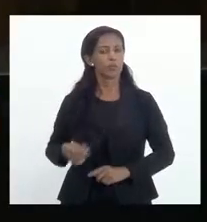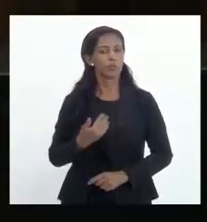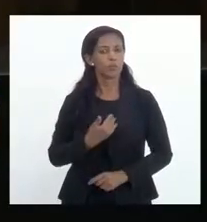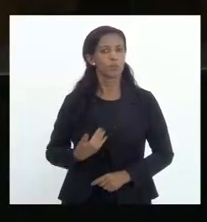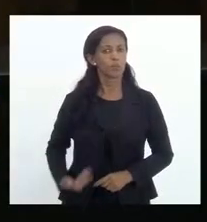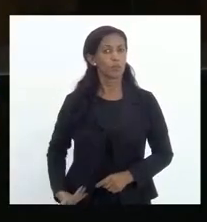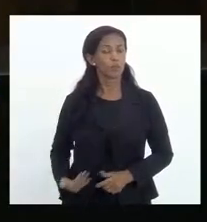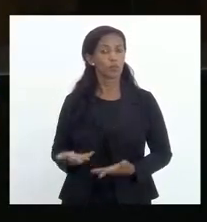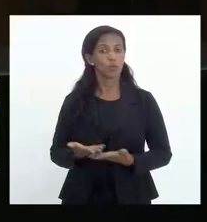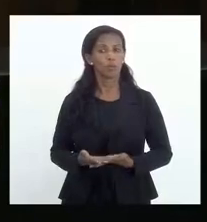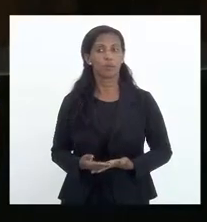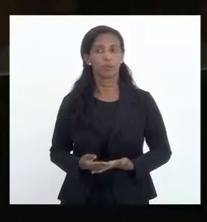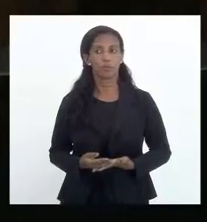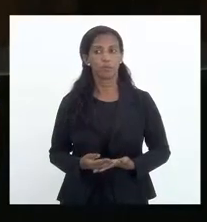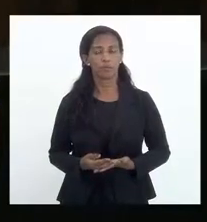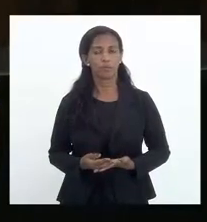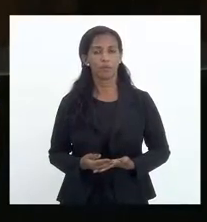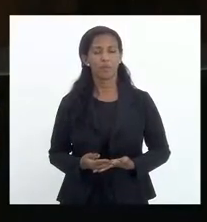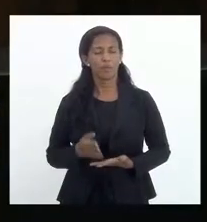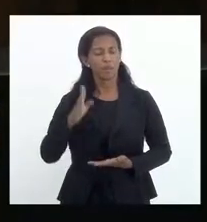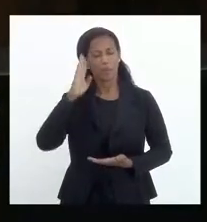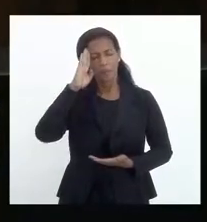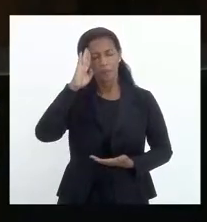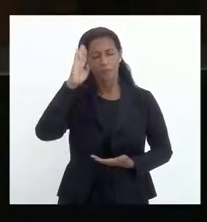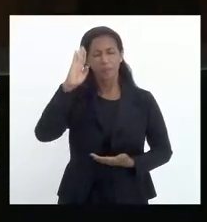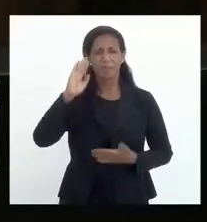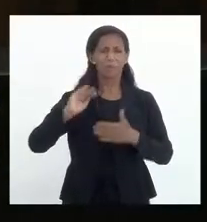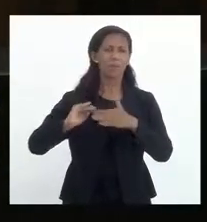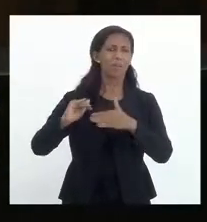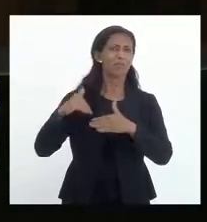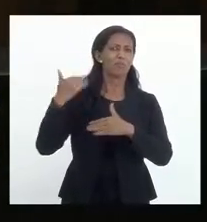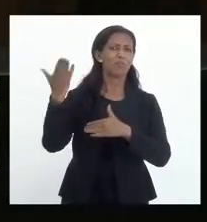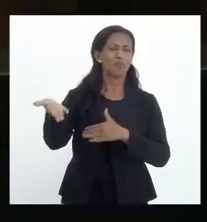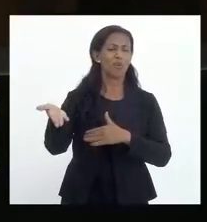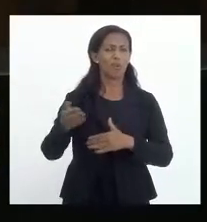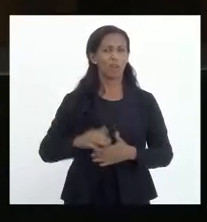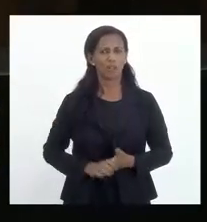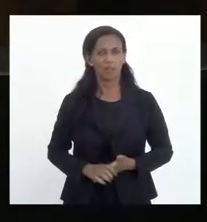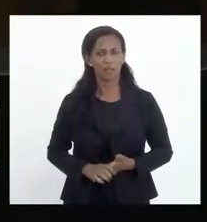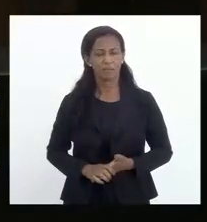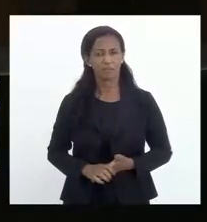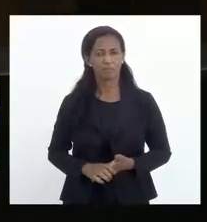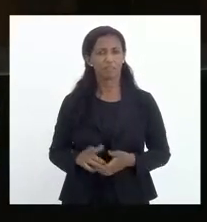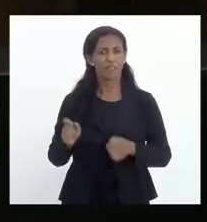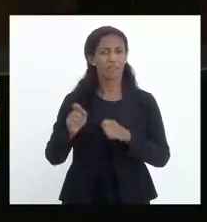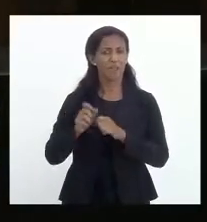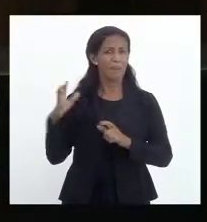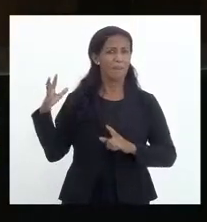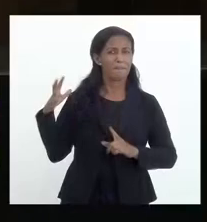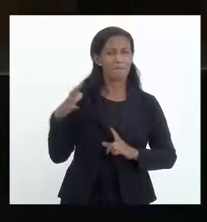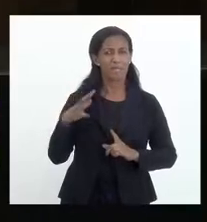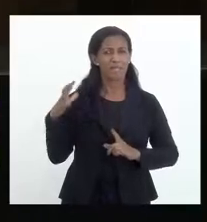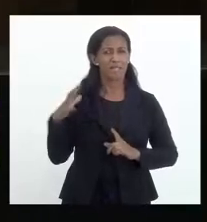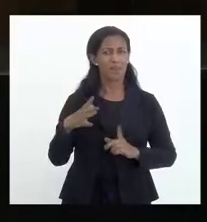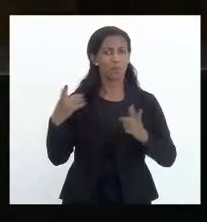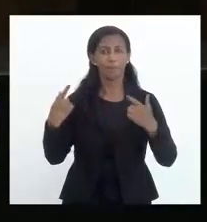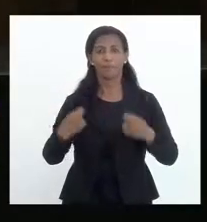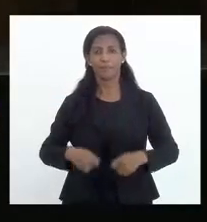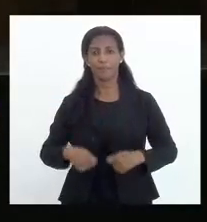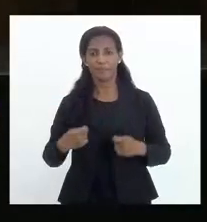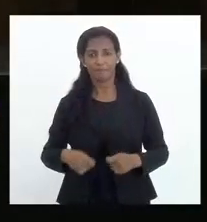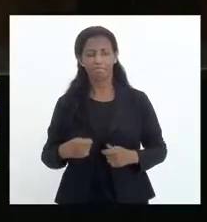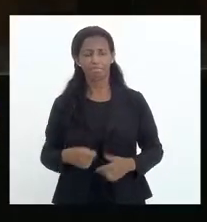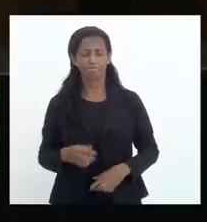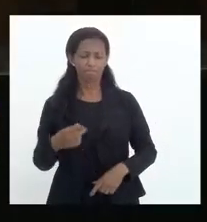públicos que estão principalmente lá do lado de fora, né, fazendo a pressão necessária